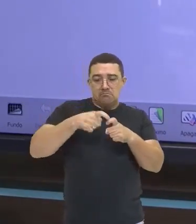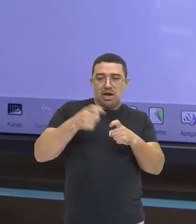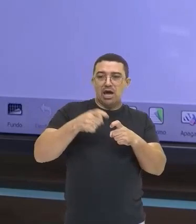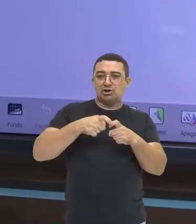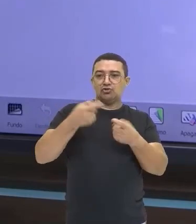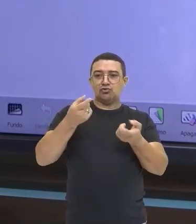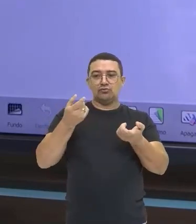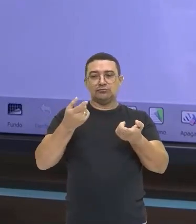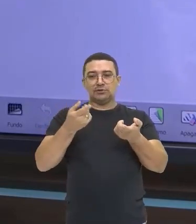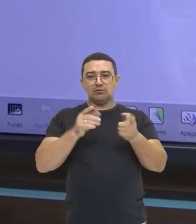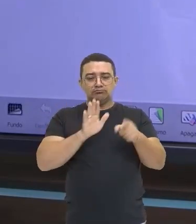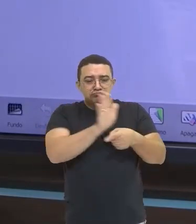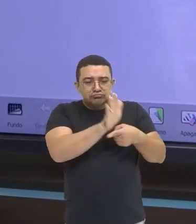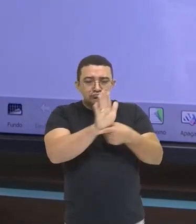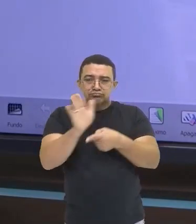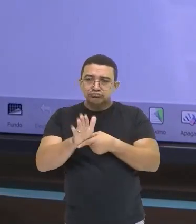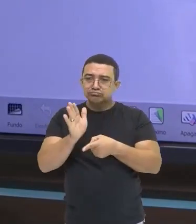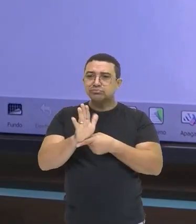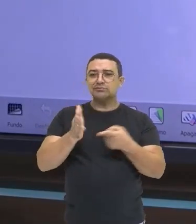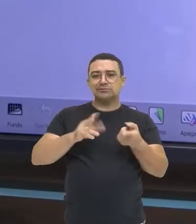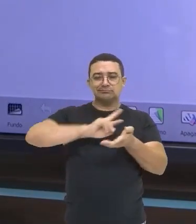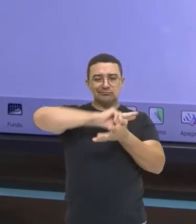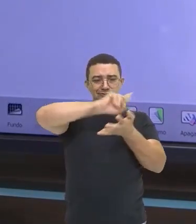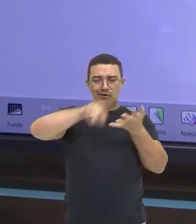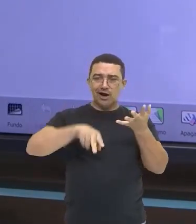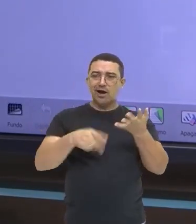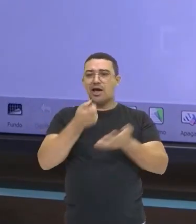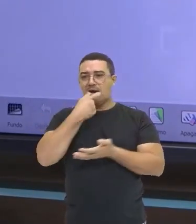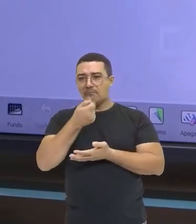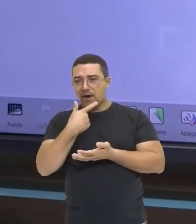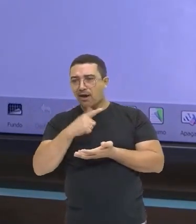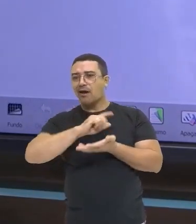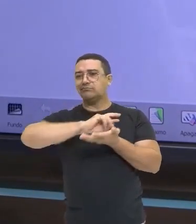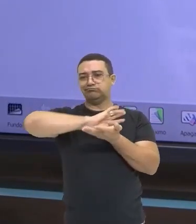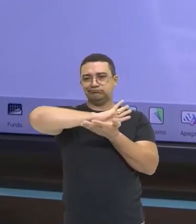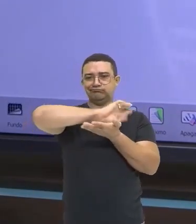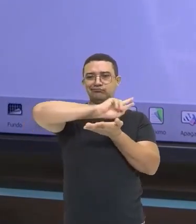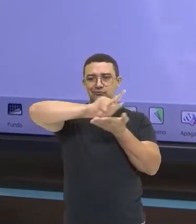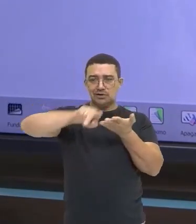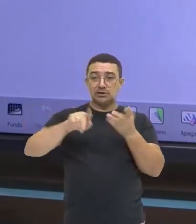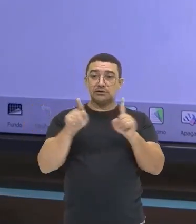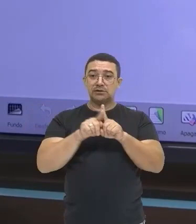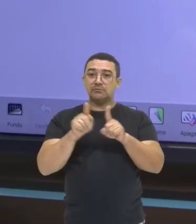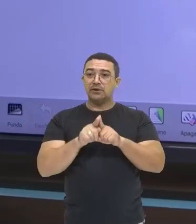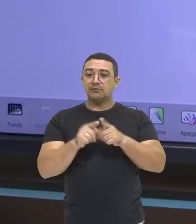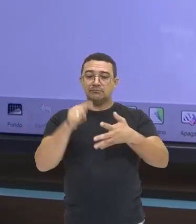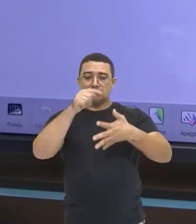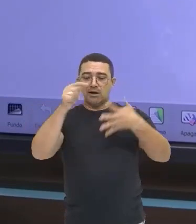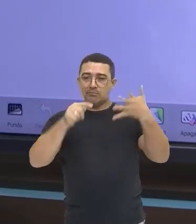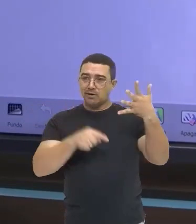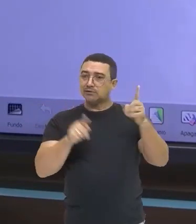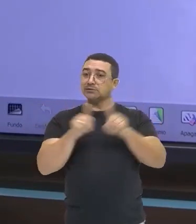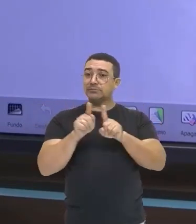gente pode realizar. Tá bom? Outro ponto importante também é o desenvolvimento de estrutura de